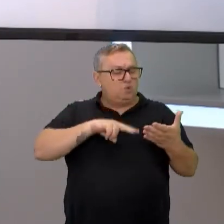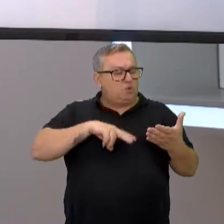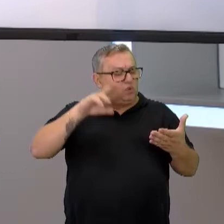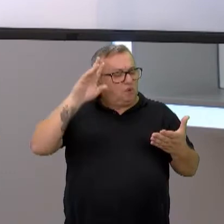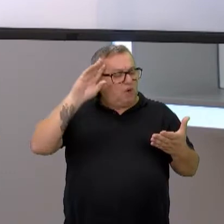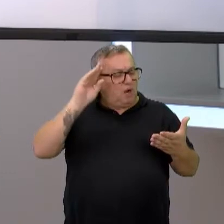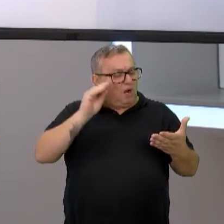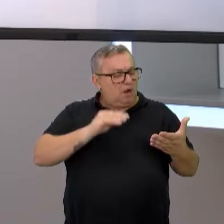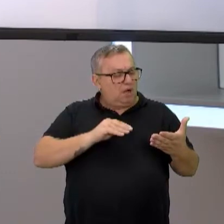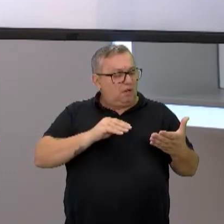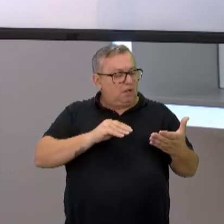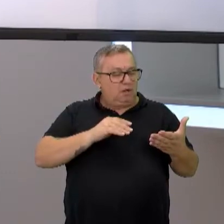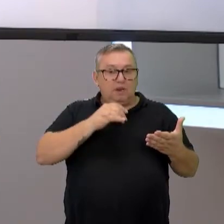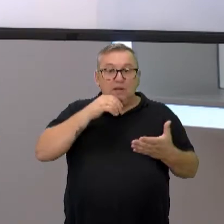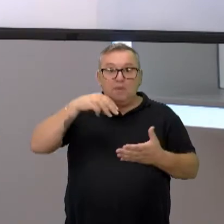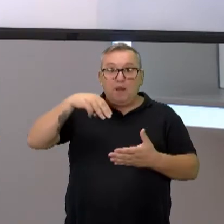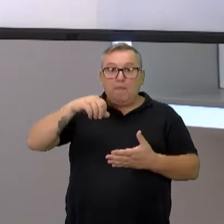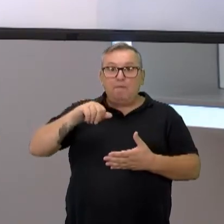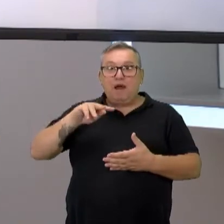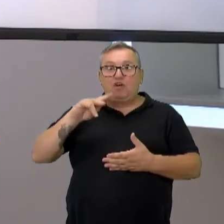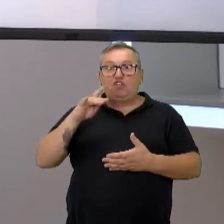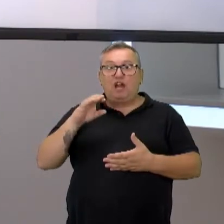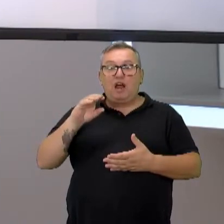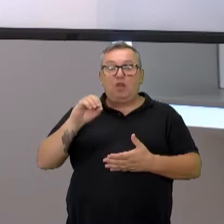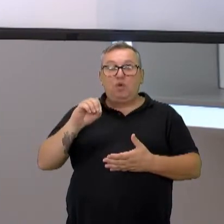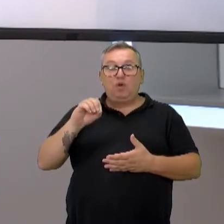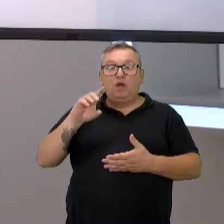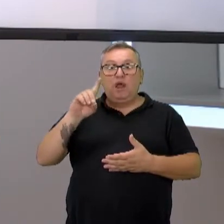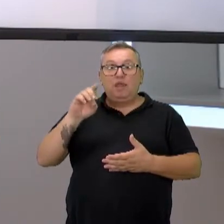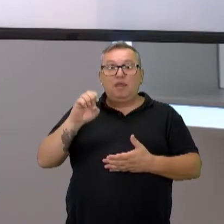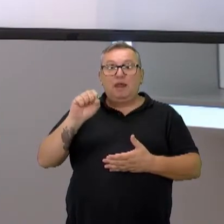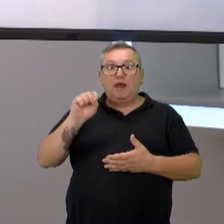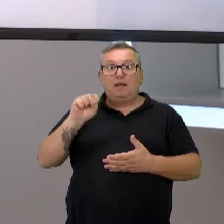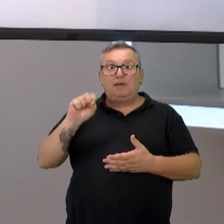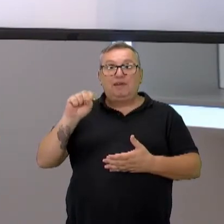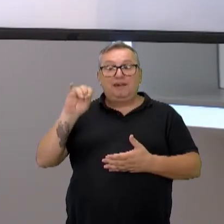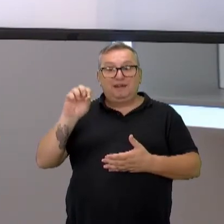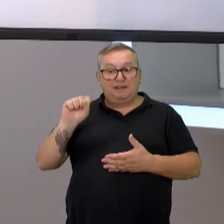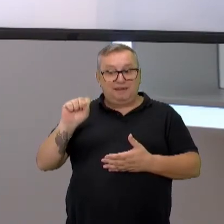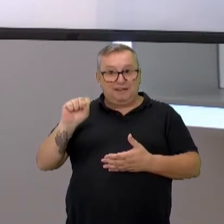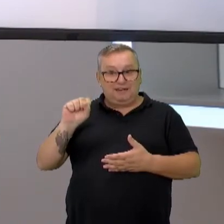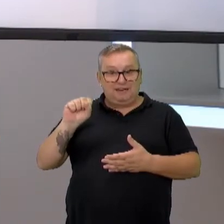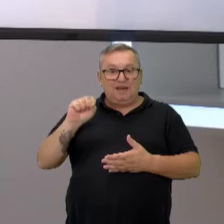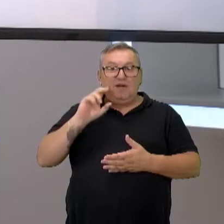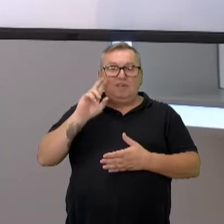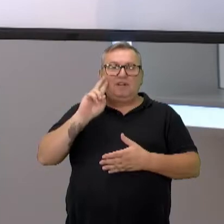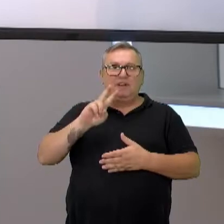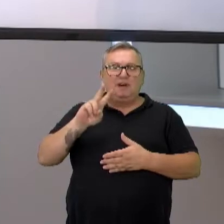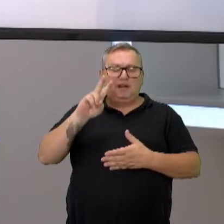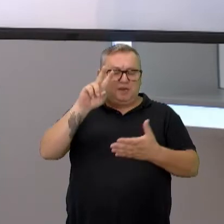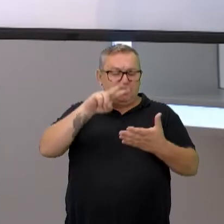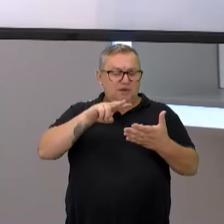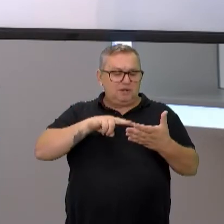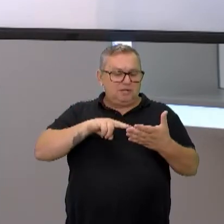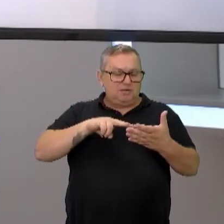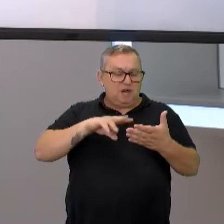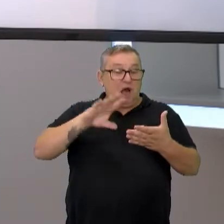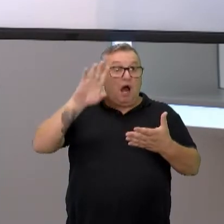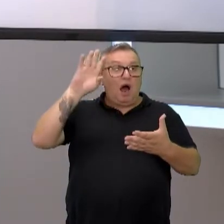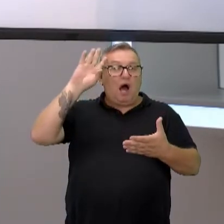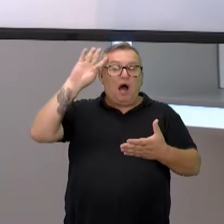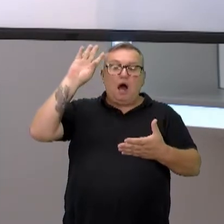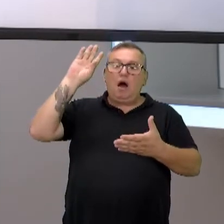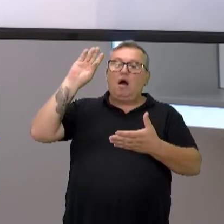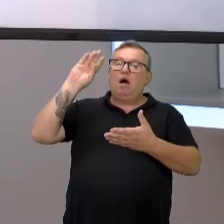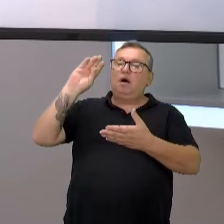Vamos pegar o Machado de Assis. O Machado de Assis, ele nunca deixa claro o que ele quer realmente dizer. Você tem que pegar no ar. Aí, é uma habilidade que você vai ter